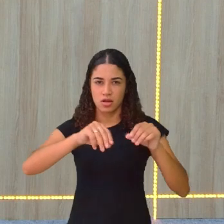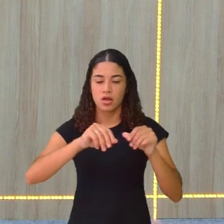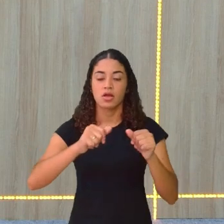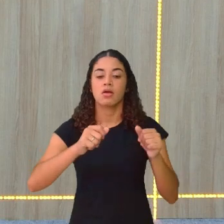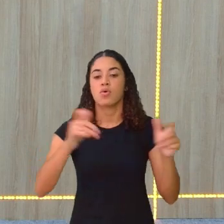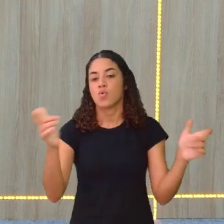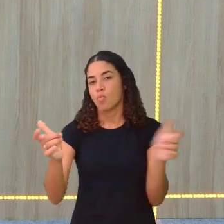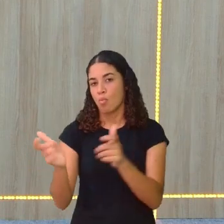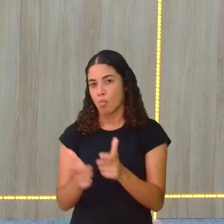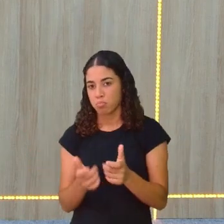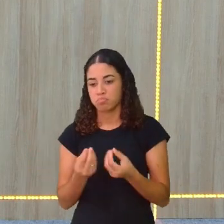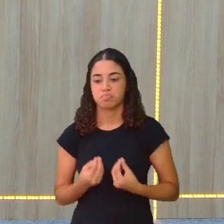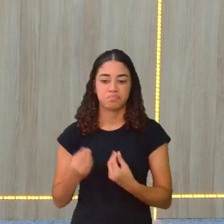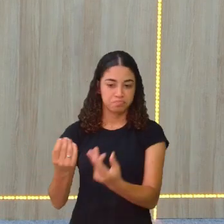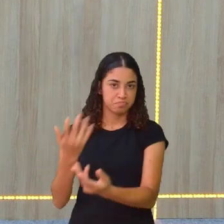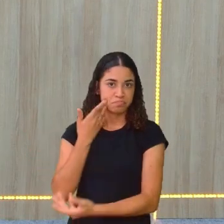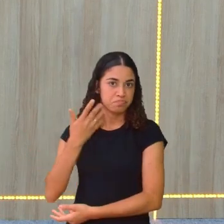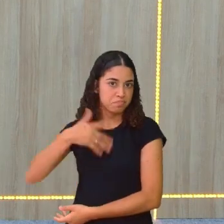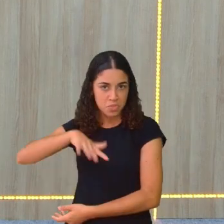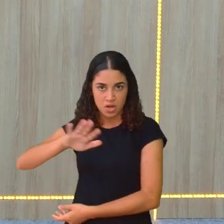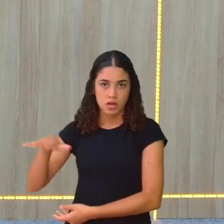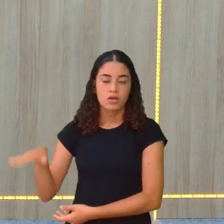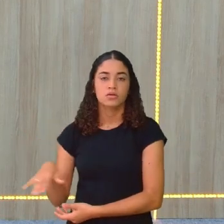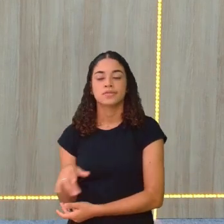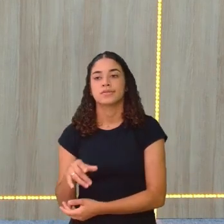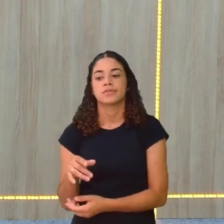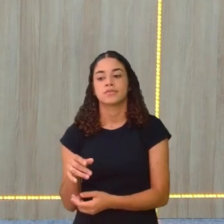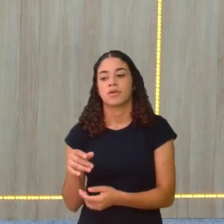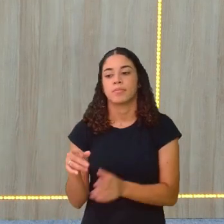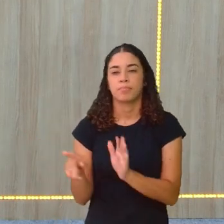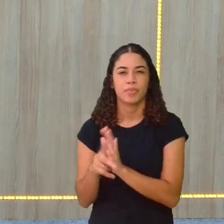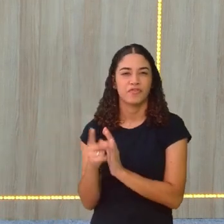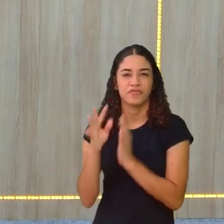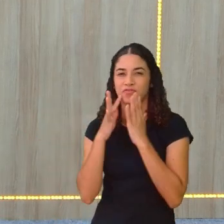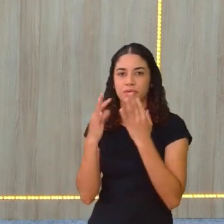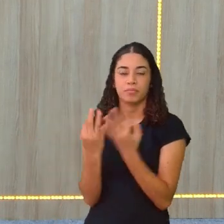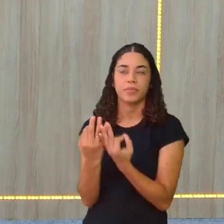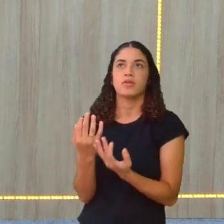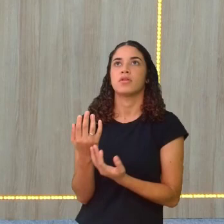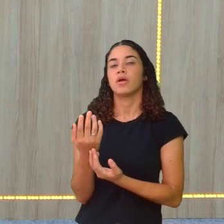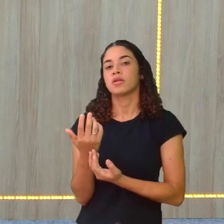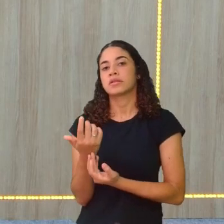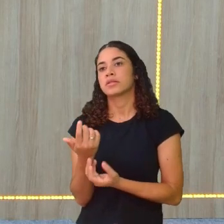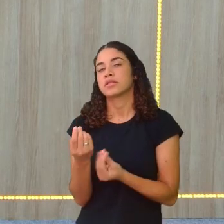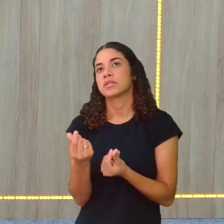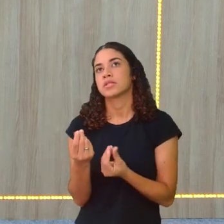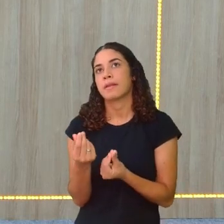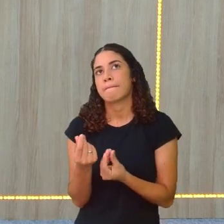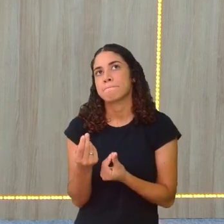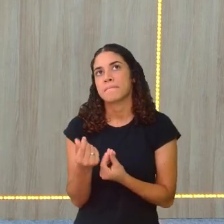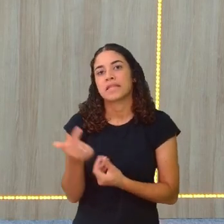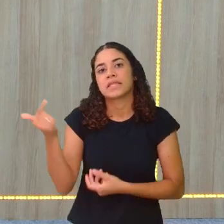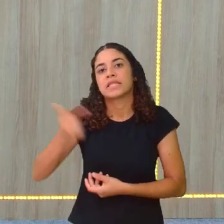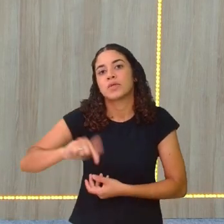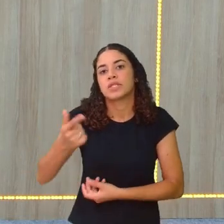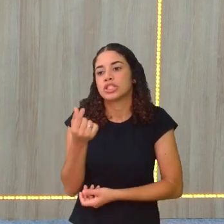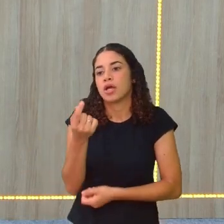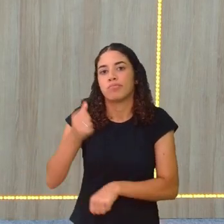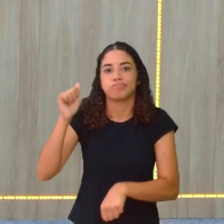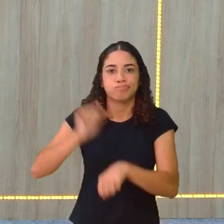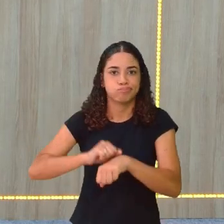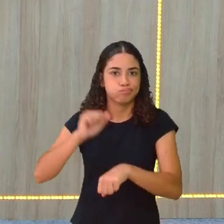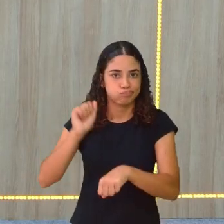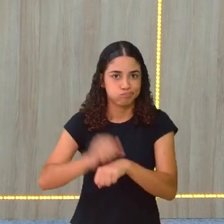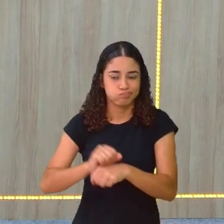né, para crianças, né, cujas famílias elas estavam em grande crise. Então, para